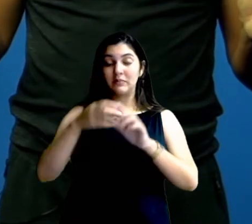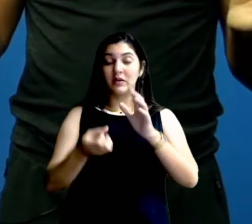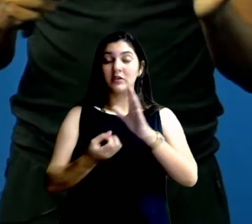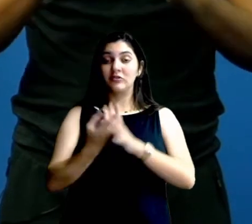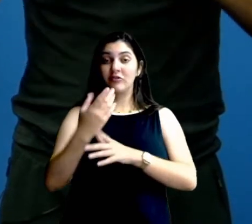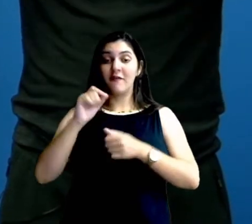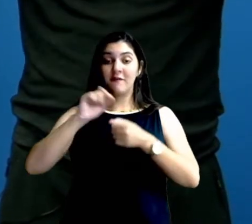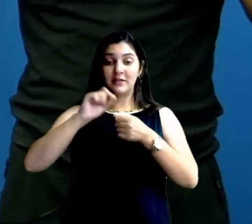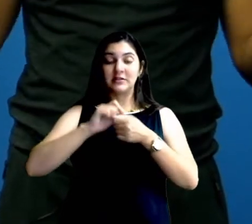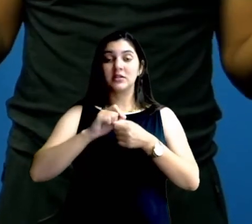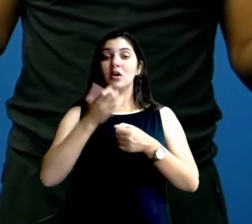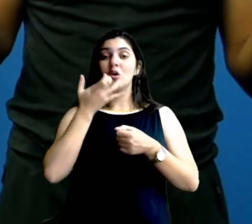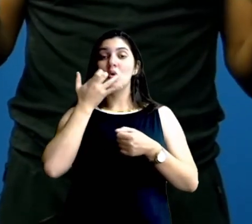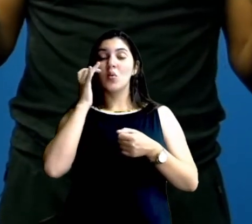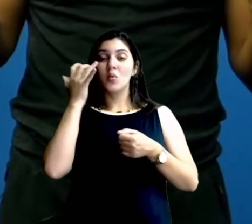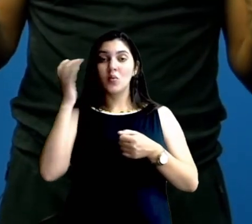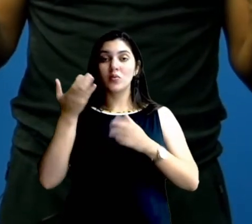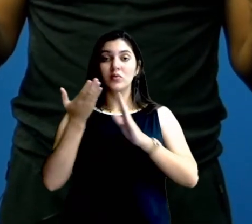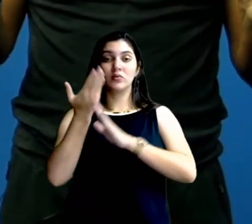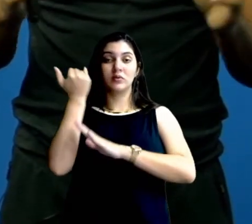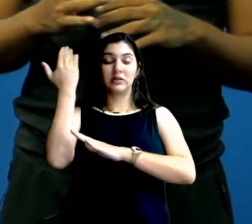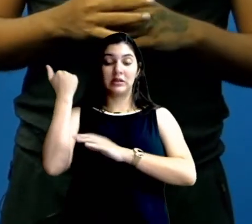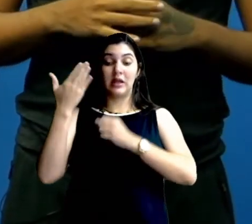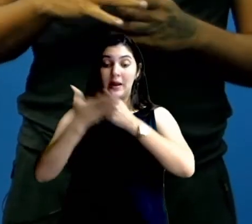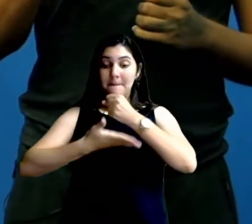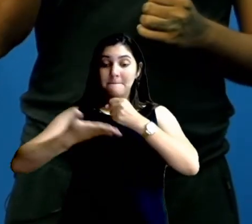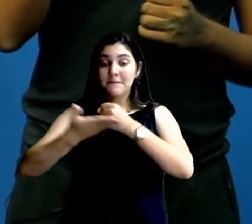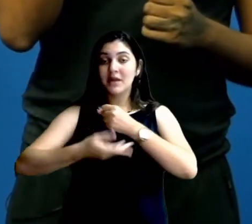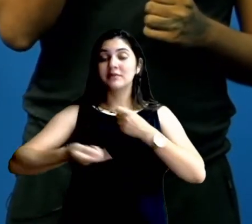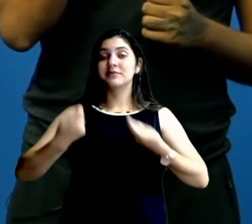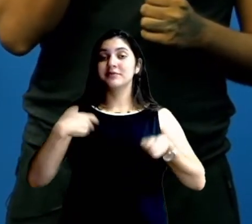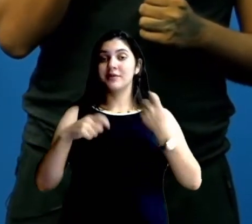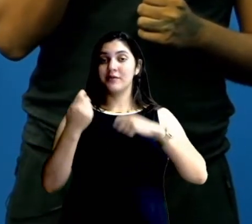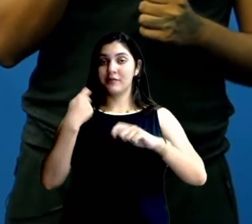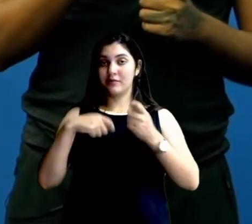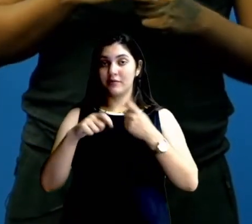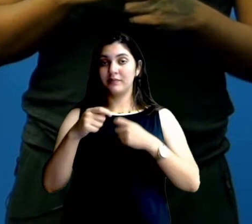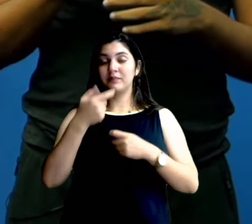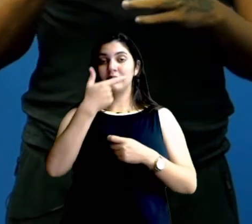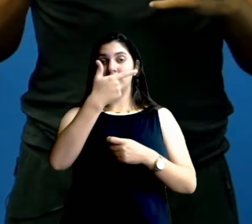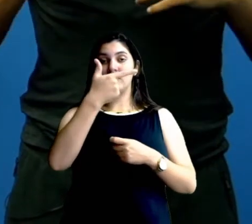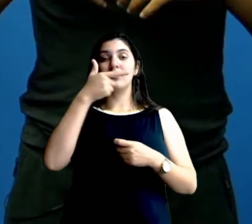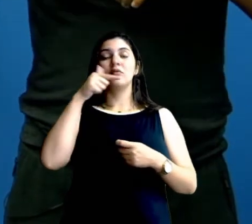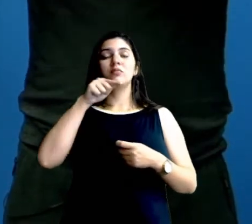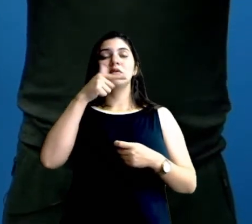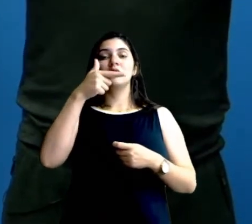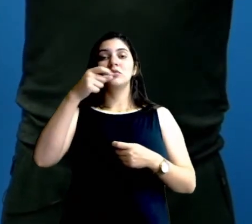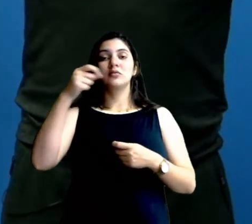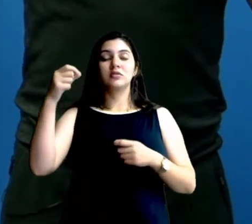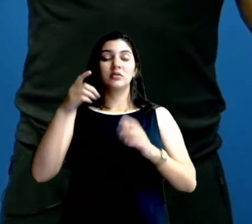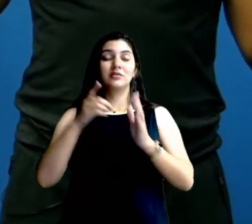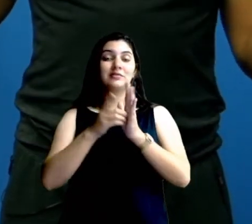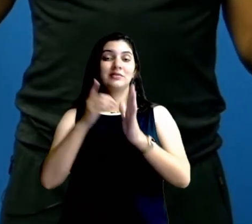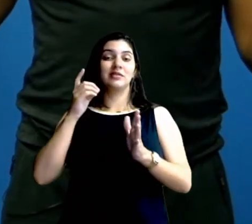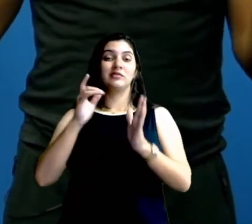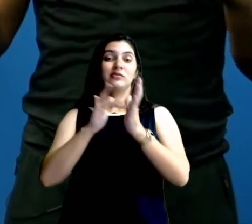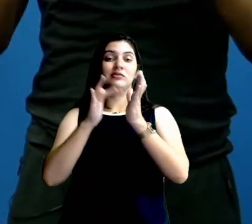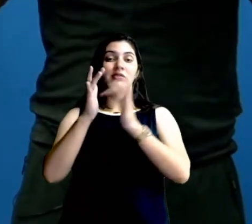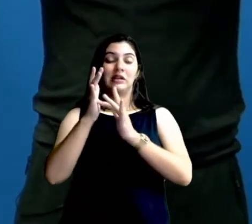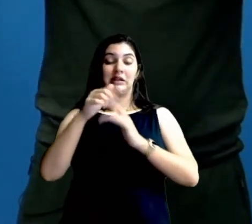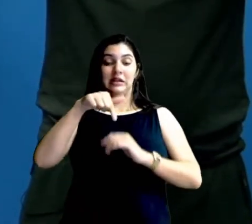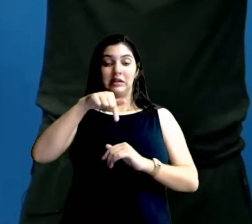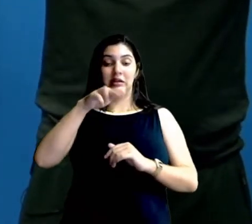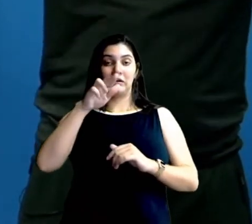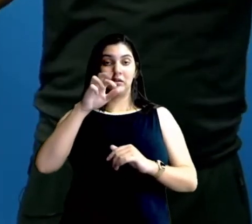mundo antigo tá isso aí era a base econômica deles tá em 2.200 antes de Cristo quer mais ela atingiu o seu esplendor